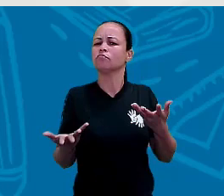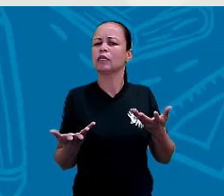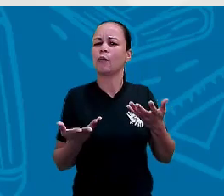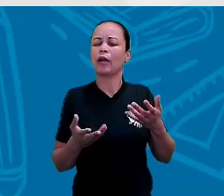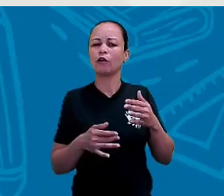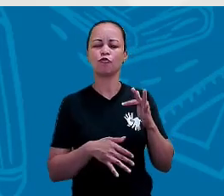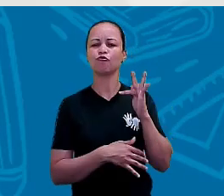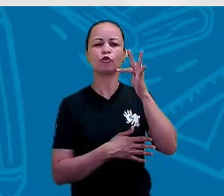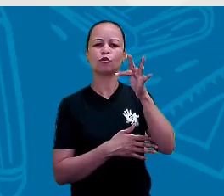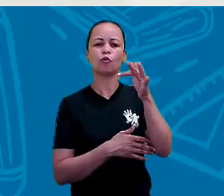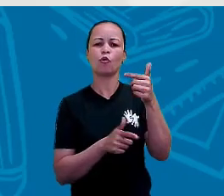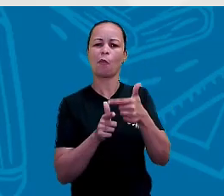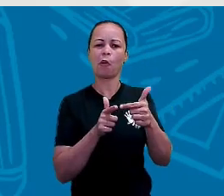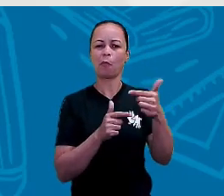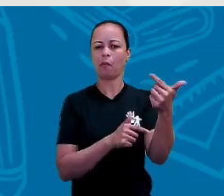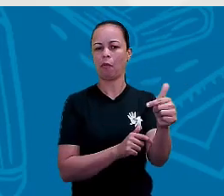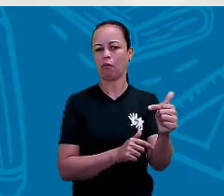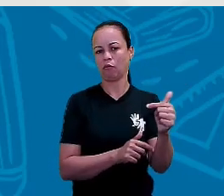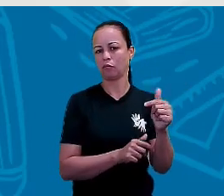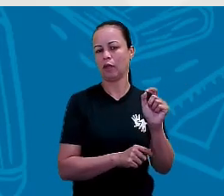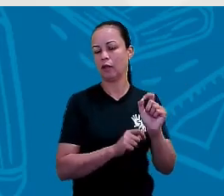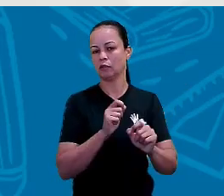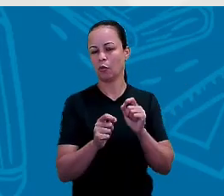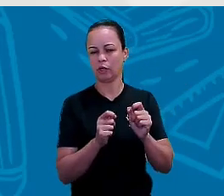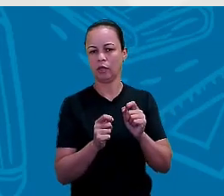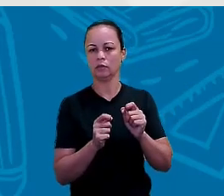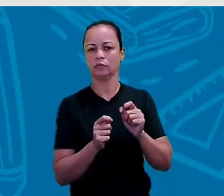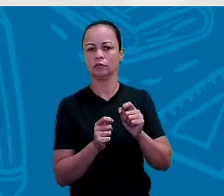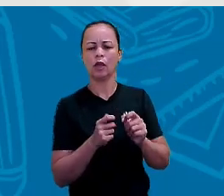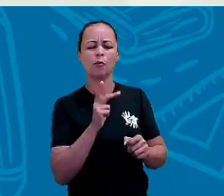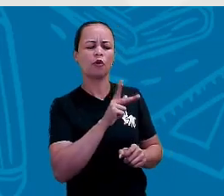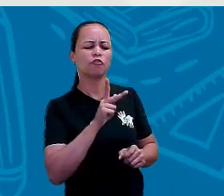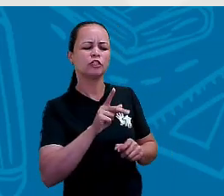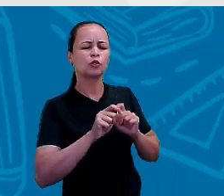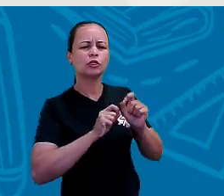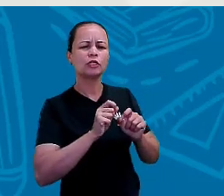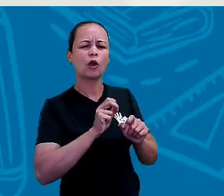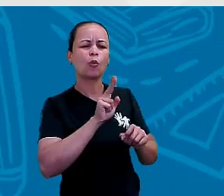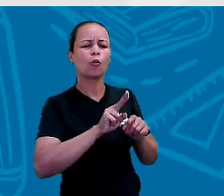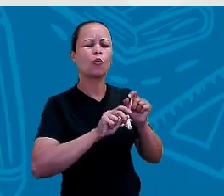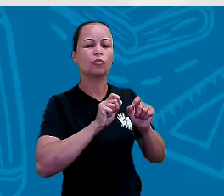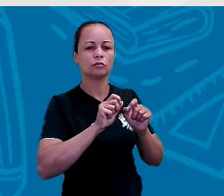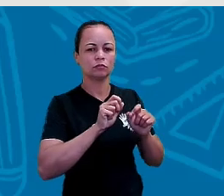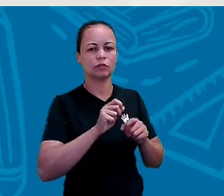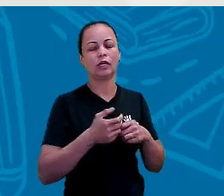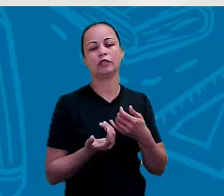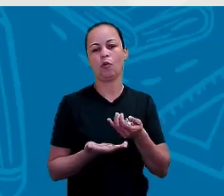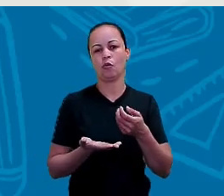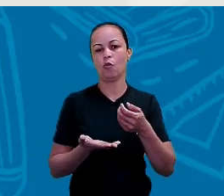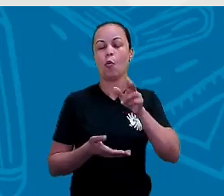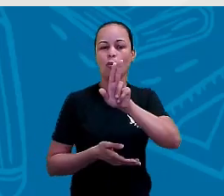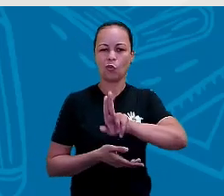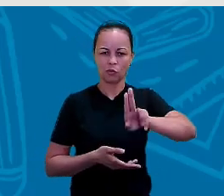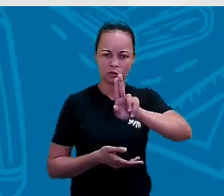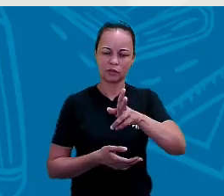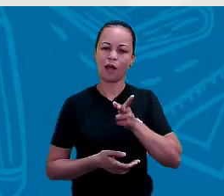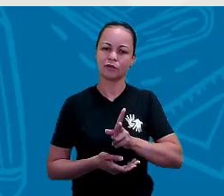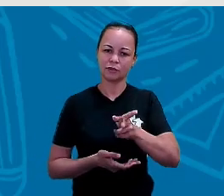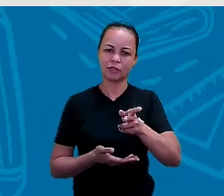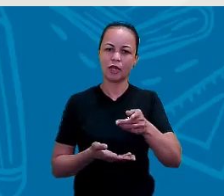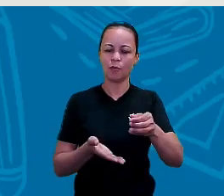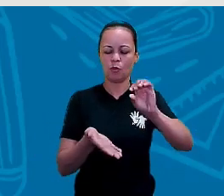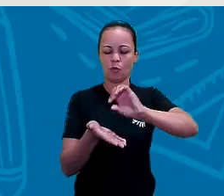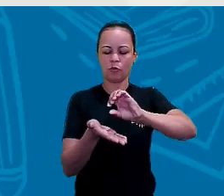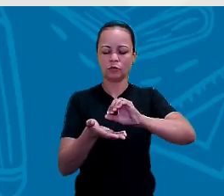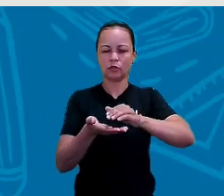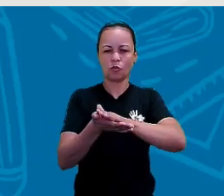seria o primeiro deles, professor? Usar sempre o protetor solar, tá certo? Aquele creme, né, que a gente passa